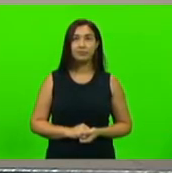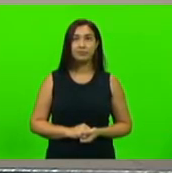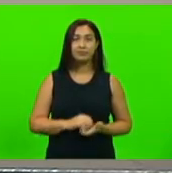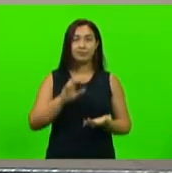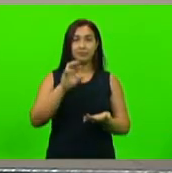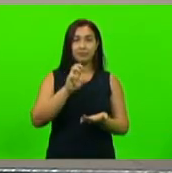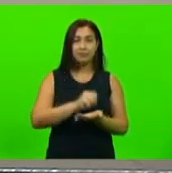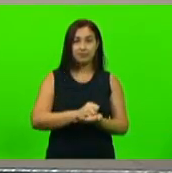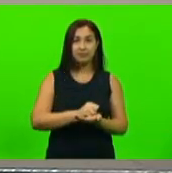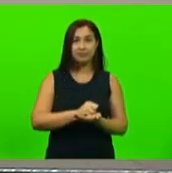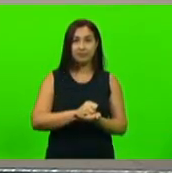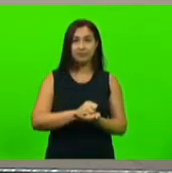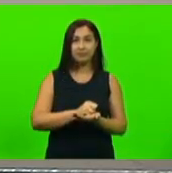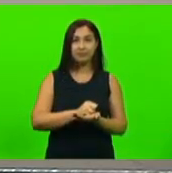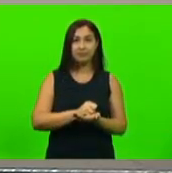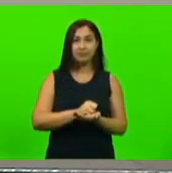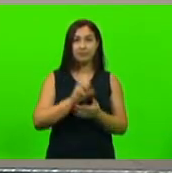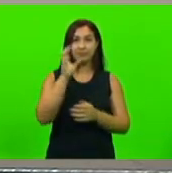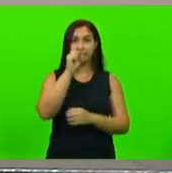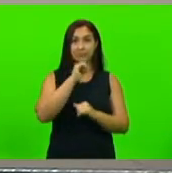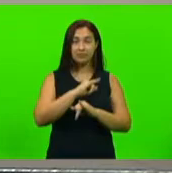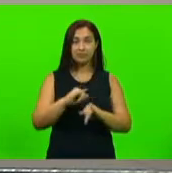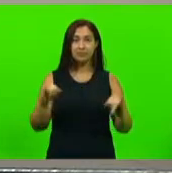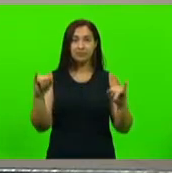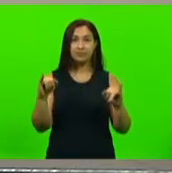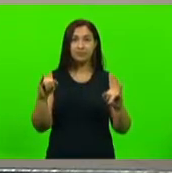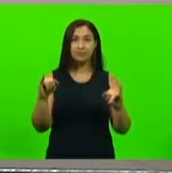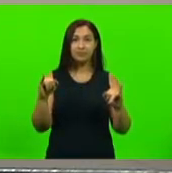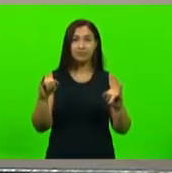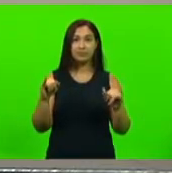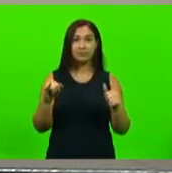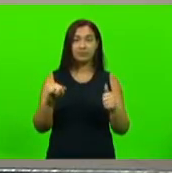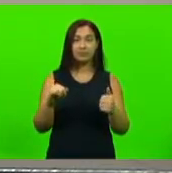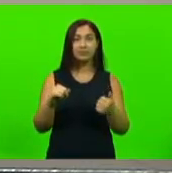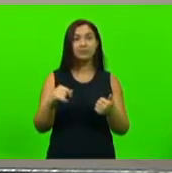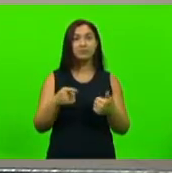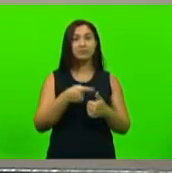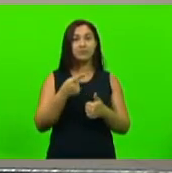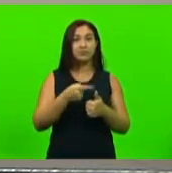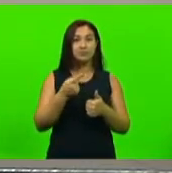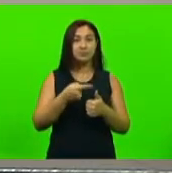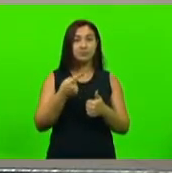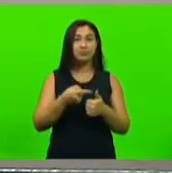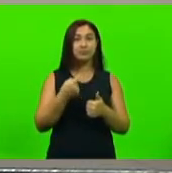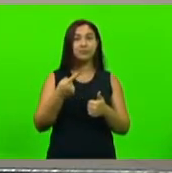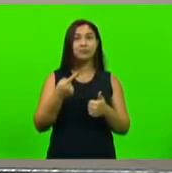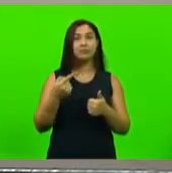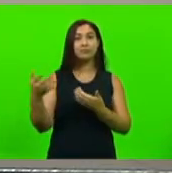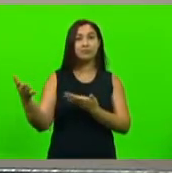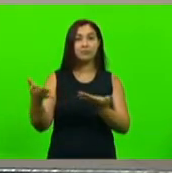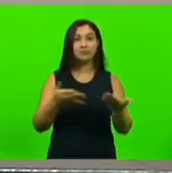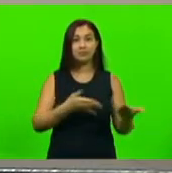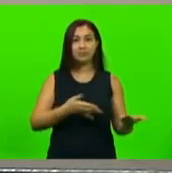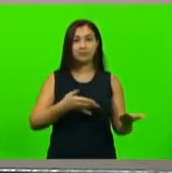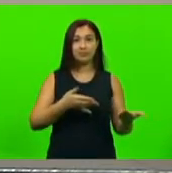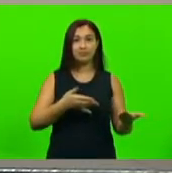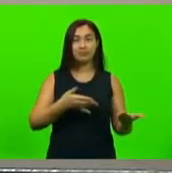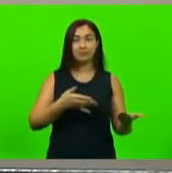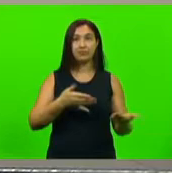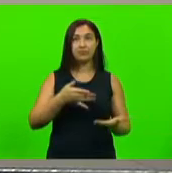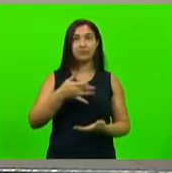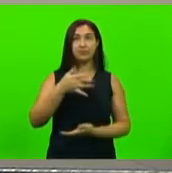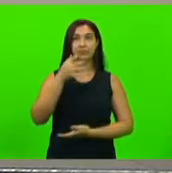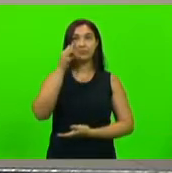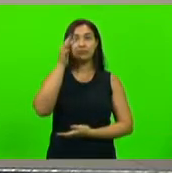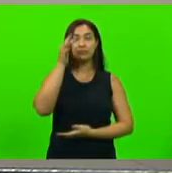Escrito para falar em breves comunicações, primeiro escrito, deputado Fabiano da Luz. Deputado